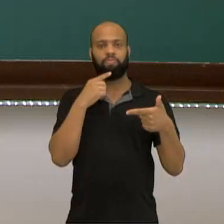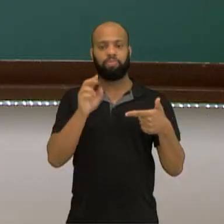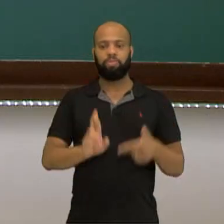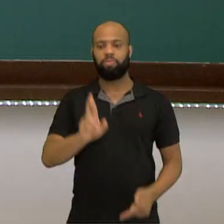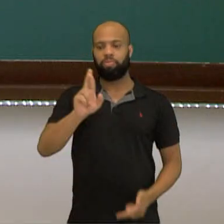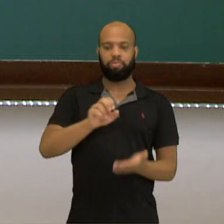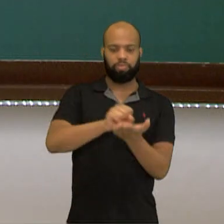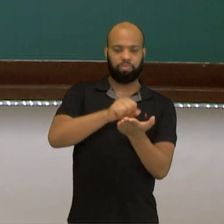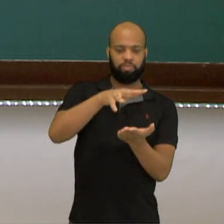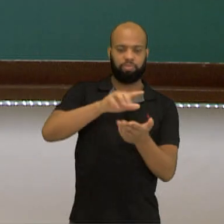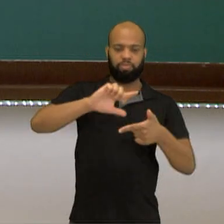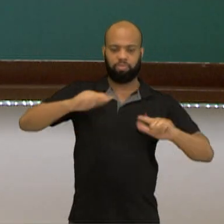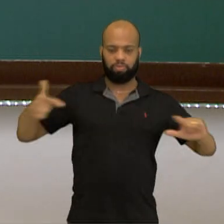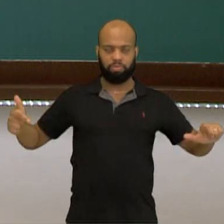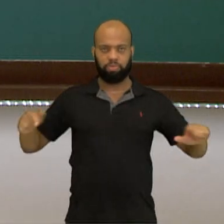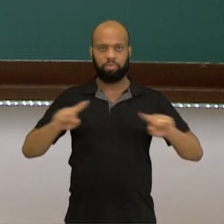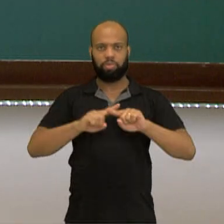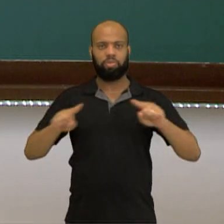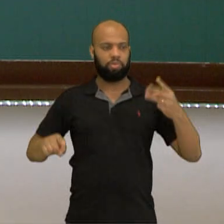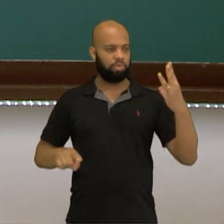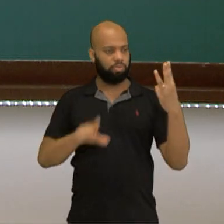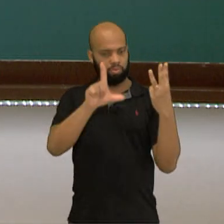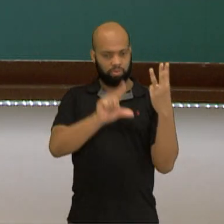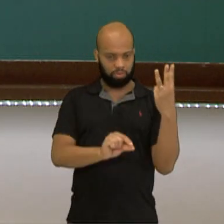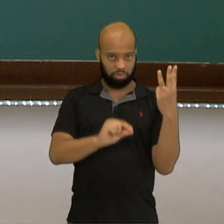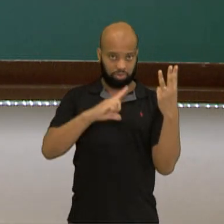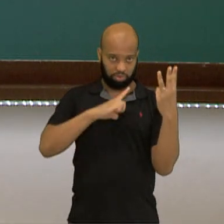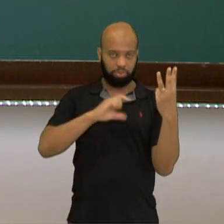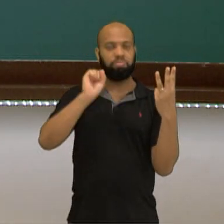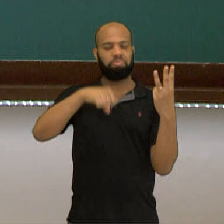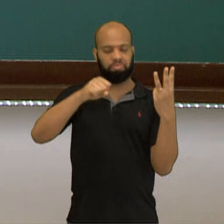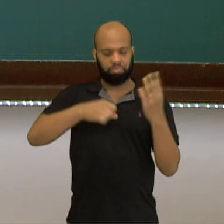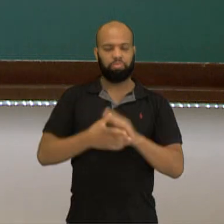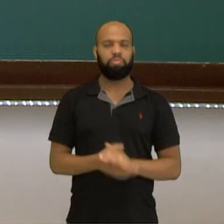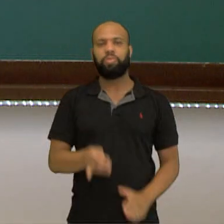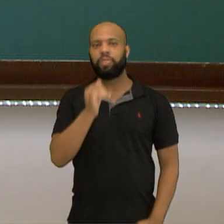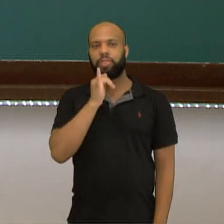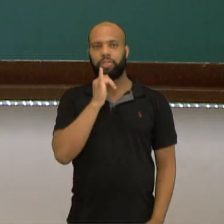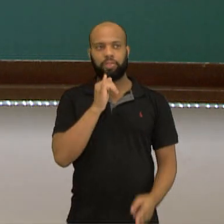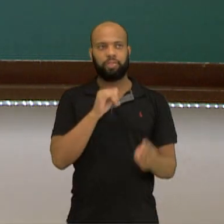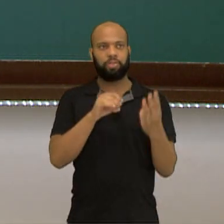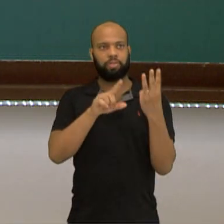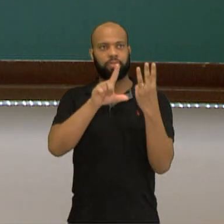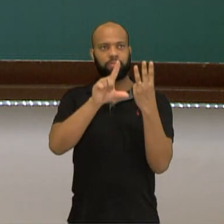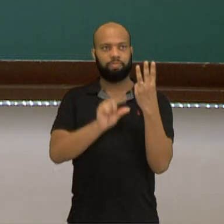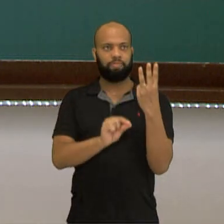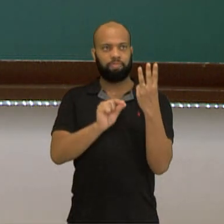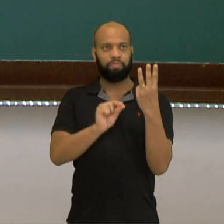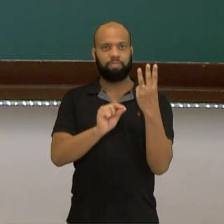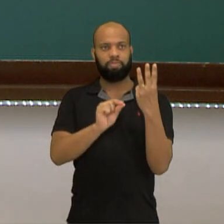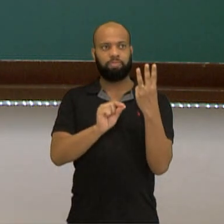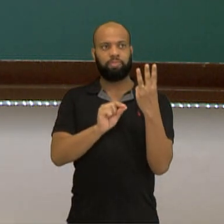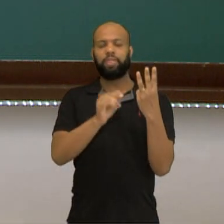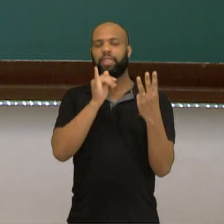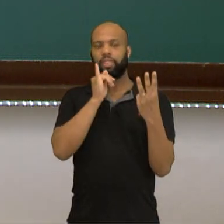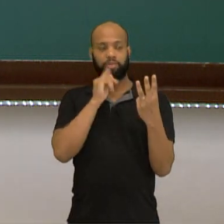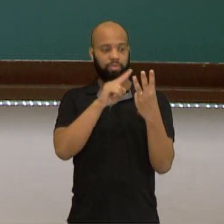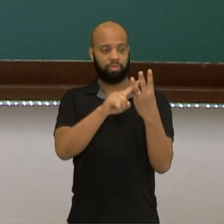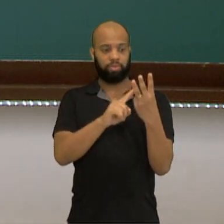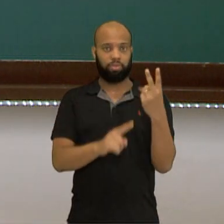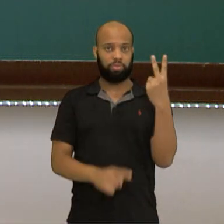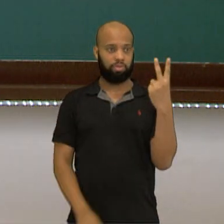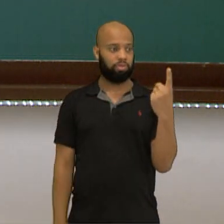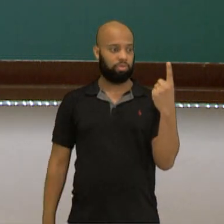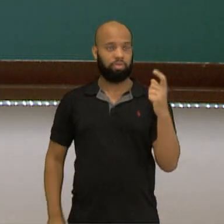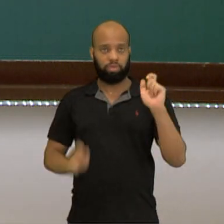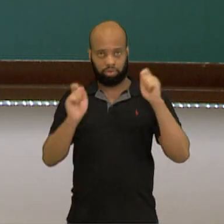Então quer dizer que menor do que 3 tem? Tem sim. Por exemplo, menor do que 3 não. 3, 2 ou 1 eu tenho